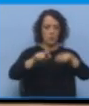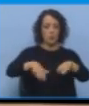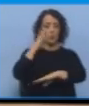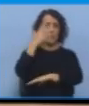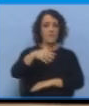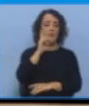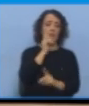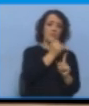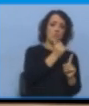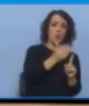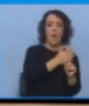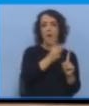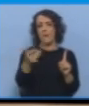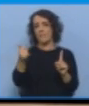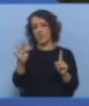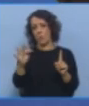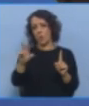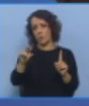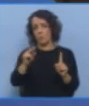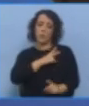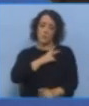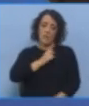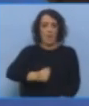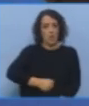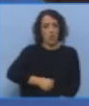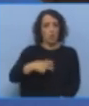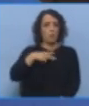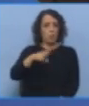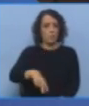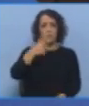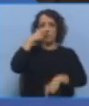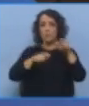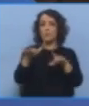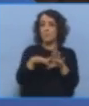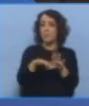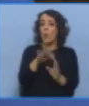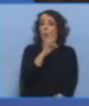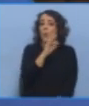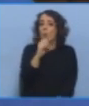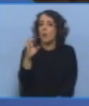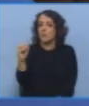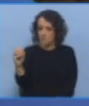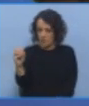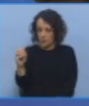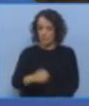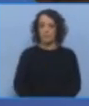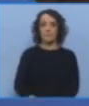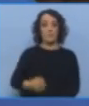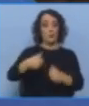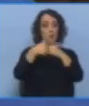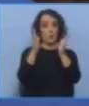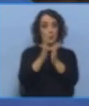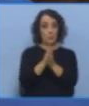dia 22 a 24 de novembro, na Universidade Católica Portuguesa, com 400 pessoas. E, portanto, nós vamos começar, toda a agenda